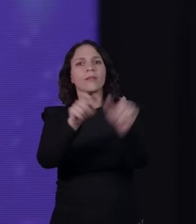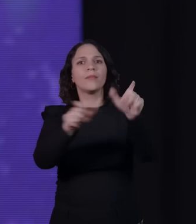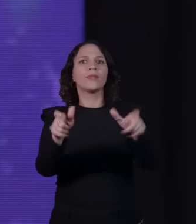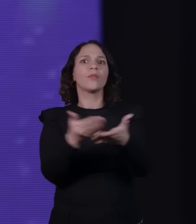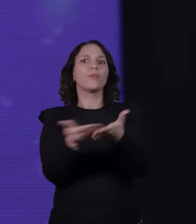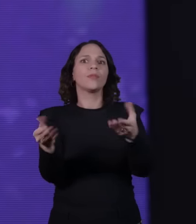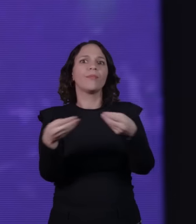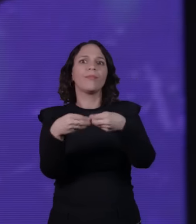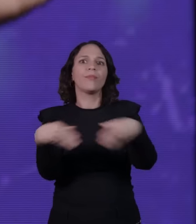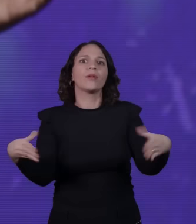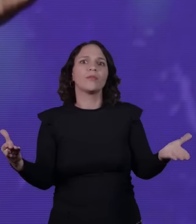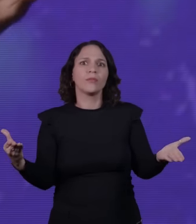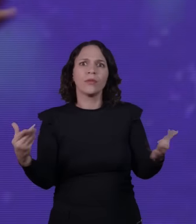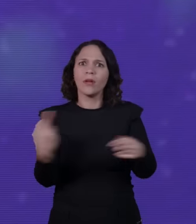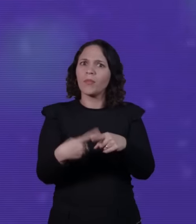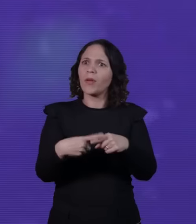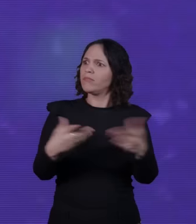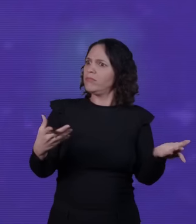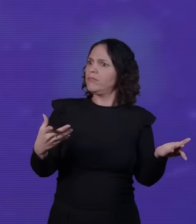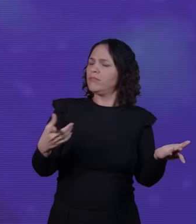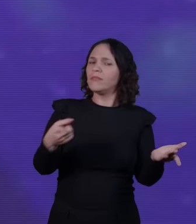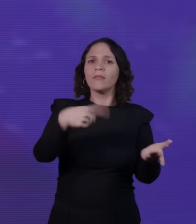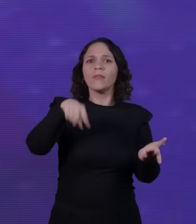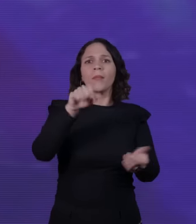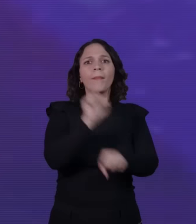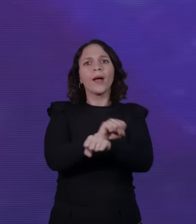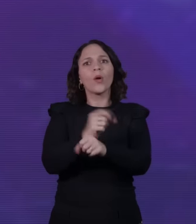prejuízo, porque de repente as pessoas